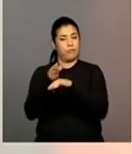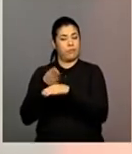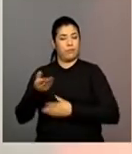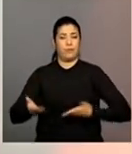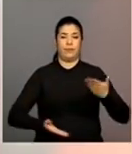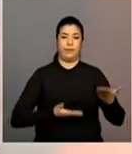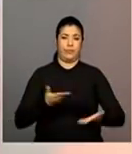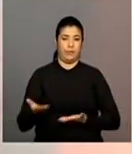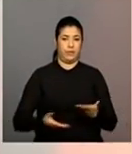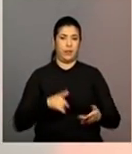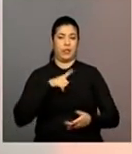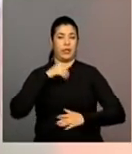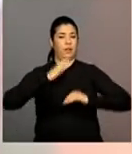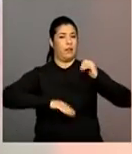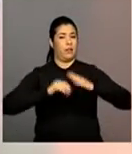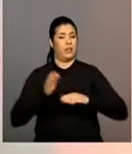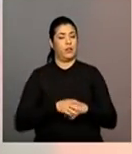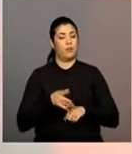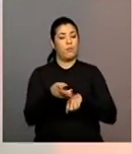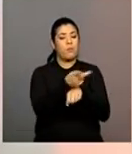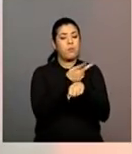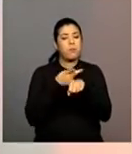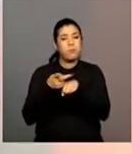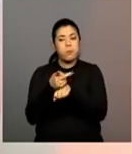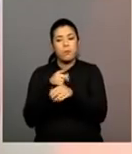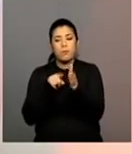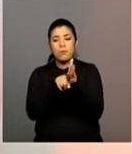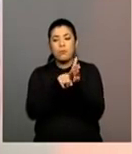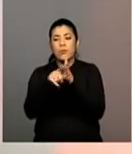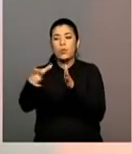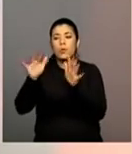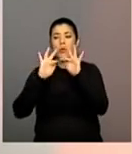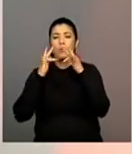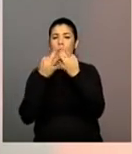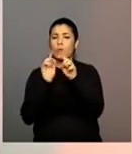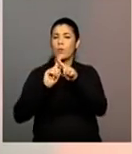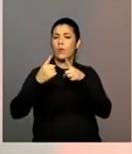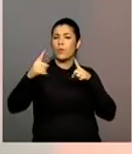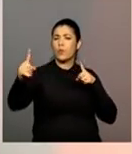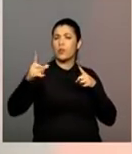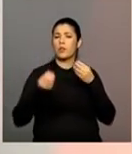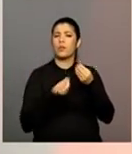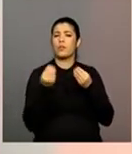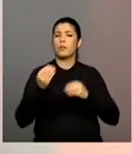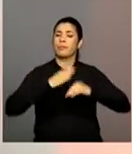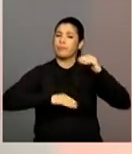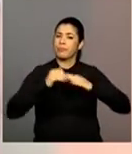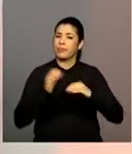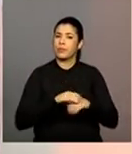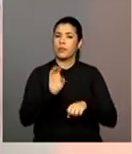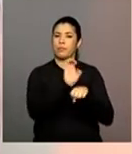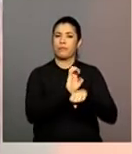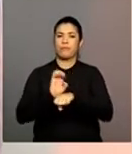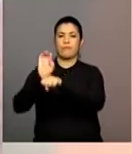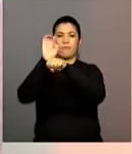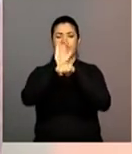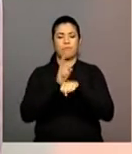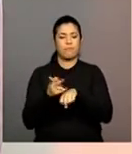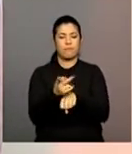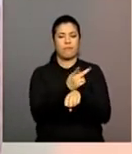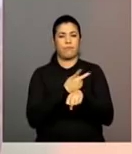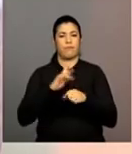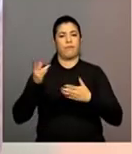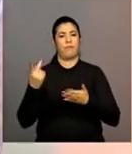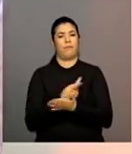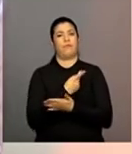serviço a ação da buscativa a ação de ir a Campo de ter uma atitude proativa do Estado em busca de a